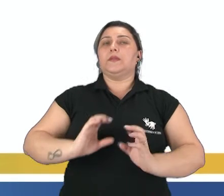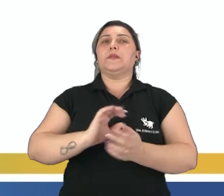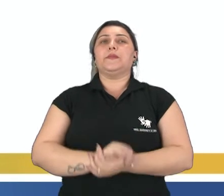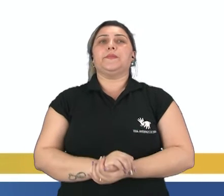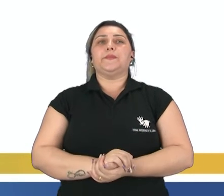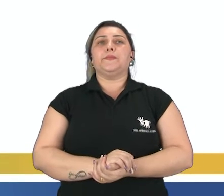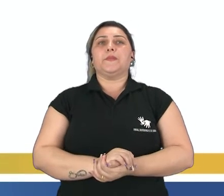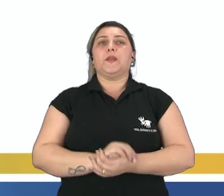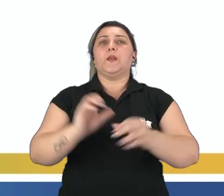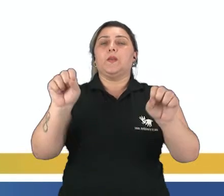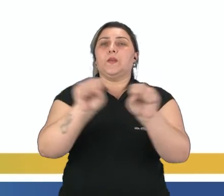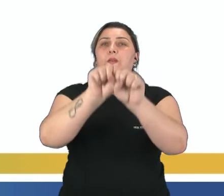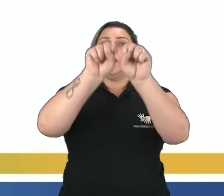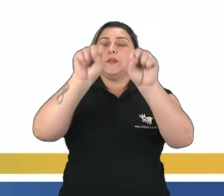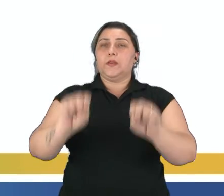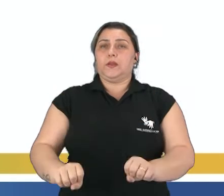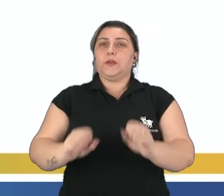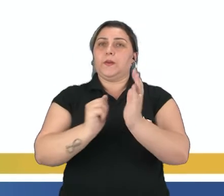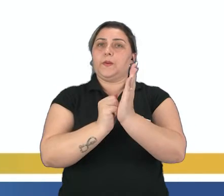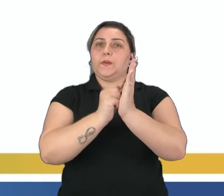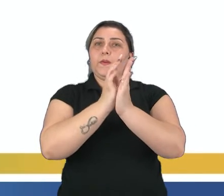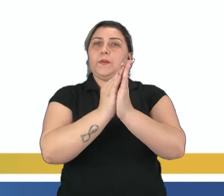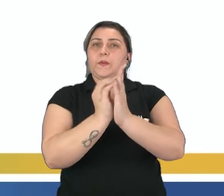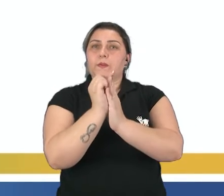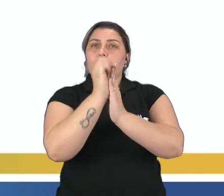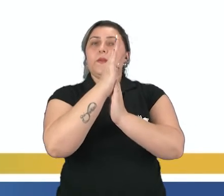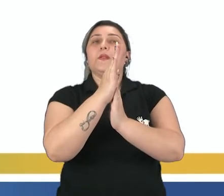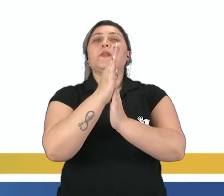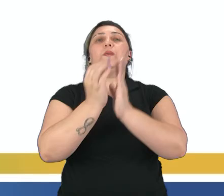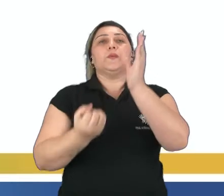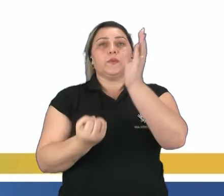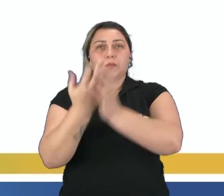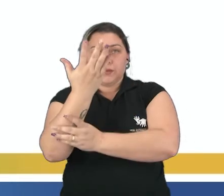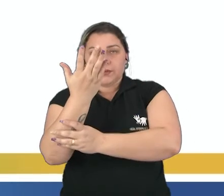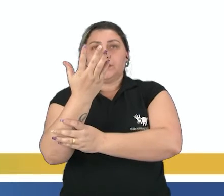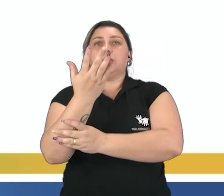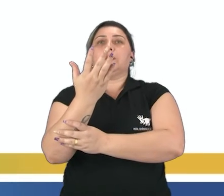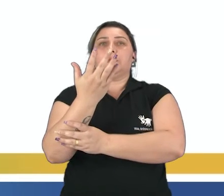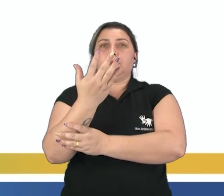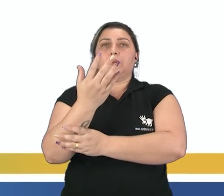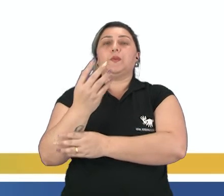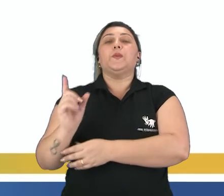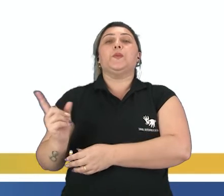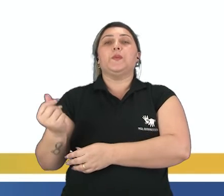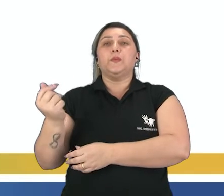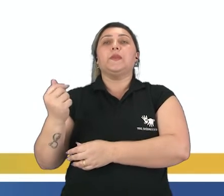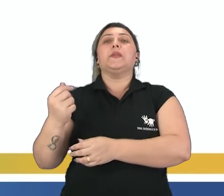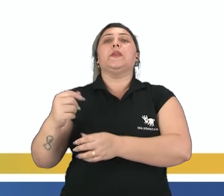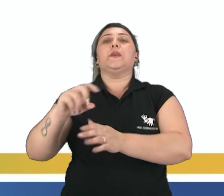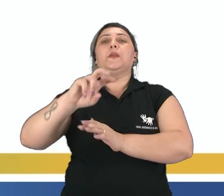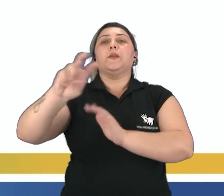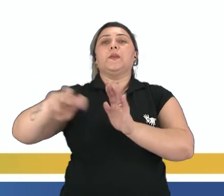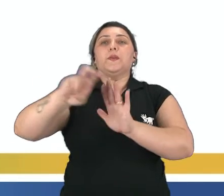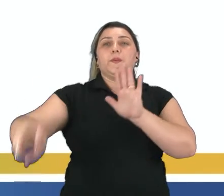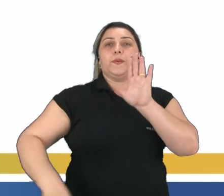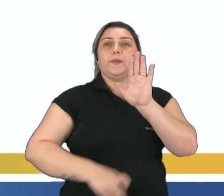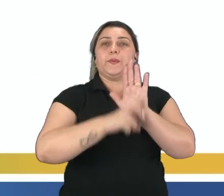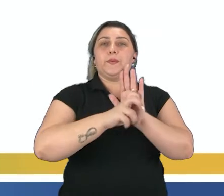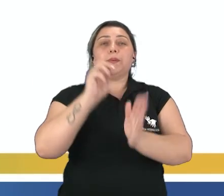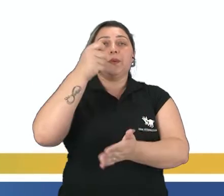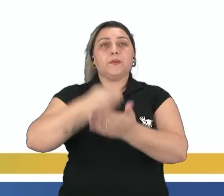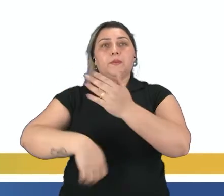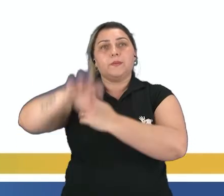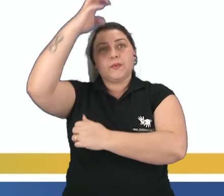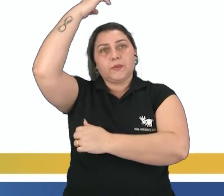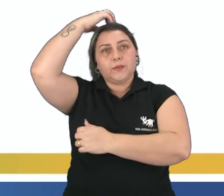cidadãos. Um sistema burocrático que marcou o surgimento das tarifas e também de tributos cobrados pelo rei